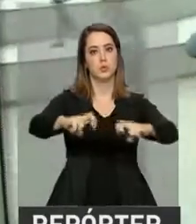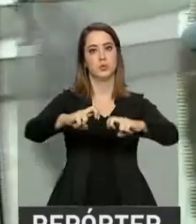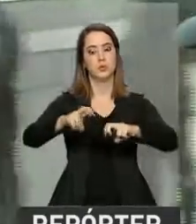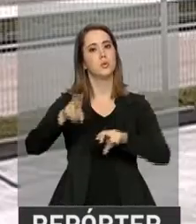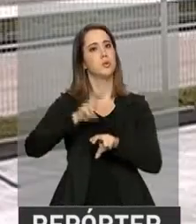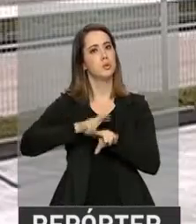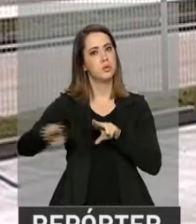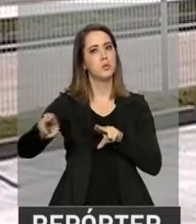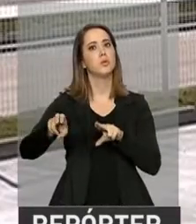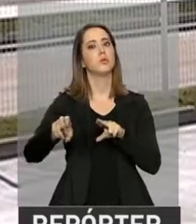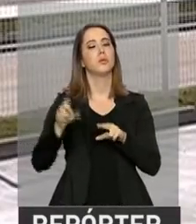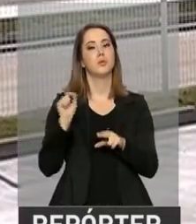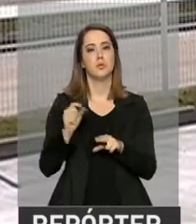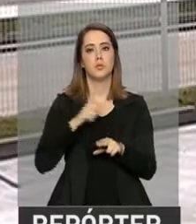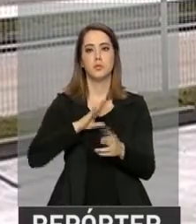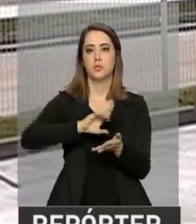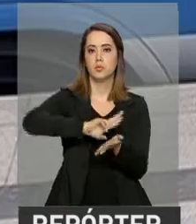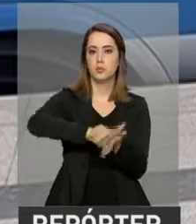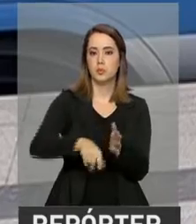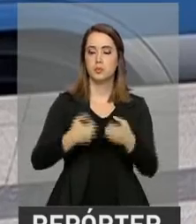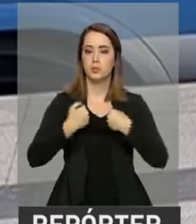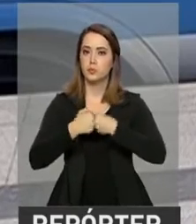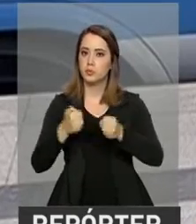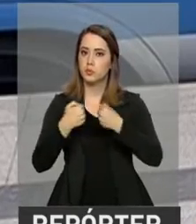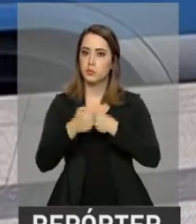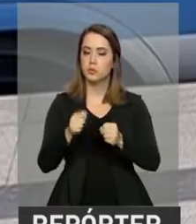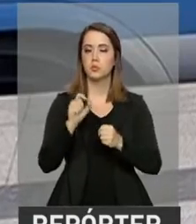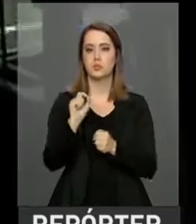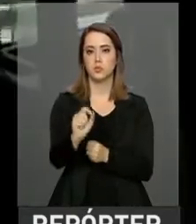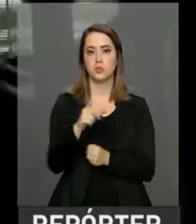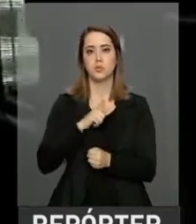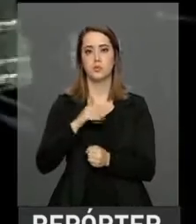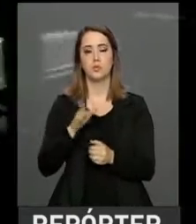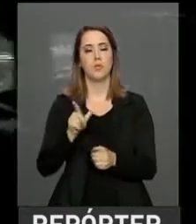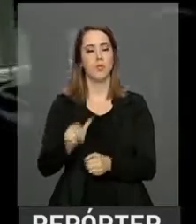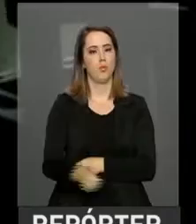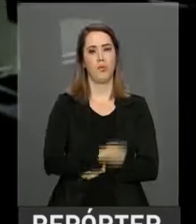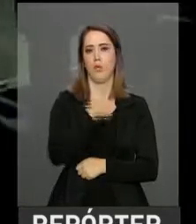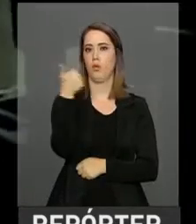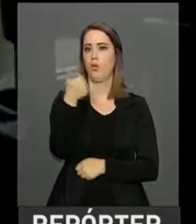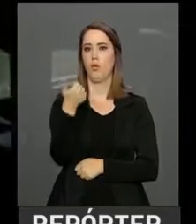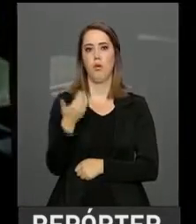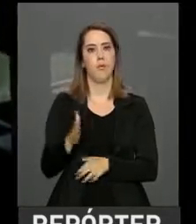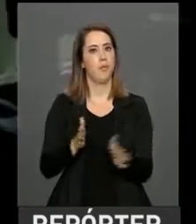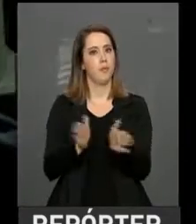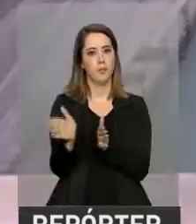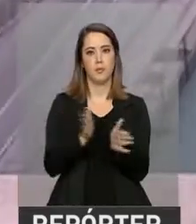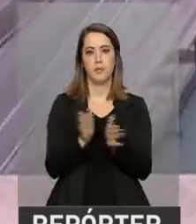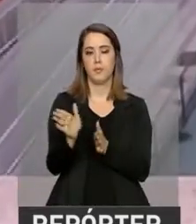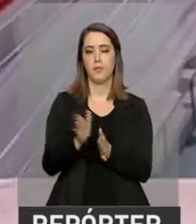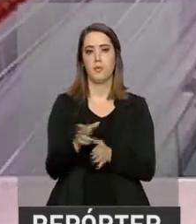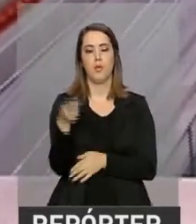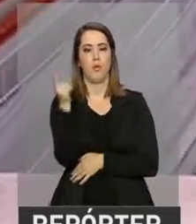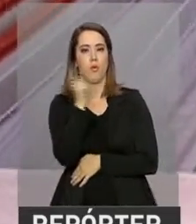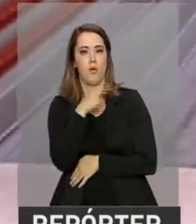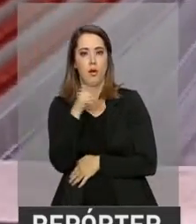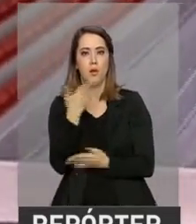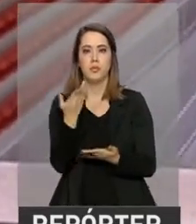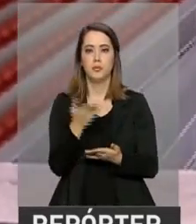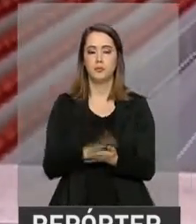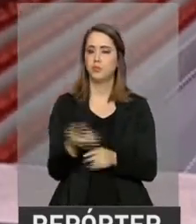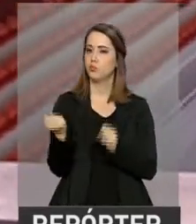teleféricos e ônibus comerciais com mais acessibilidade e rapidez e sustentabilidade obras